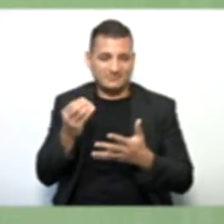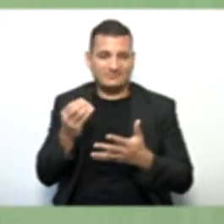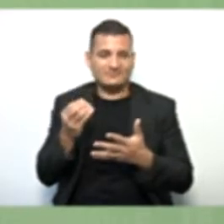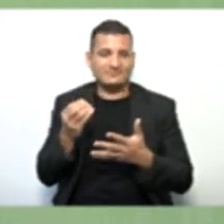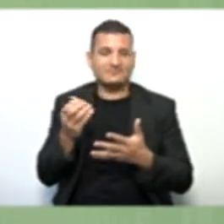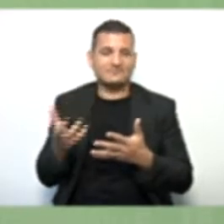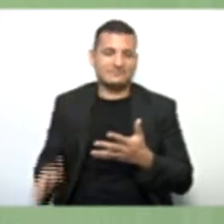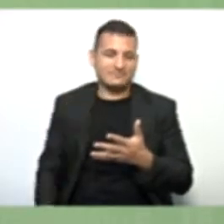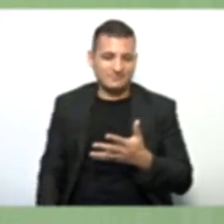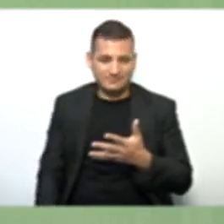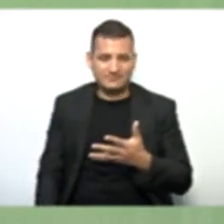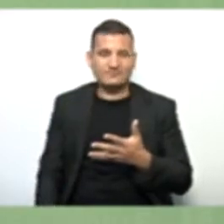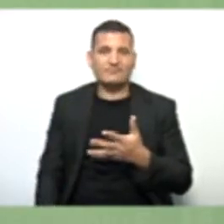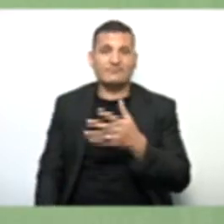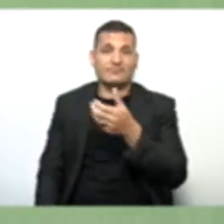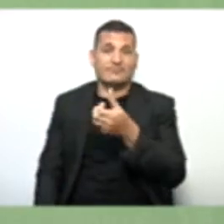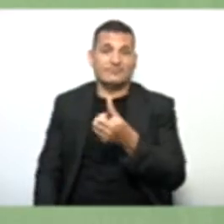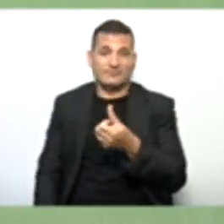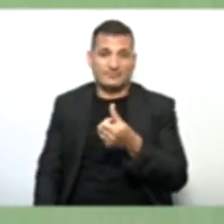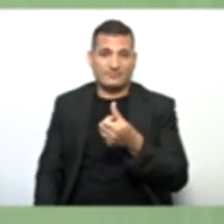certeza, deixa para merendar na escola.